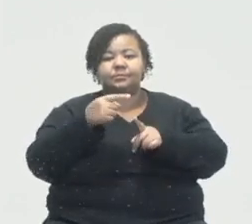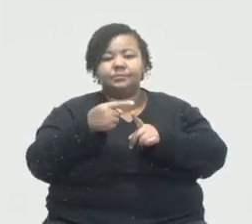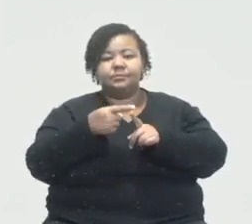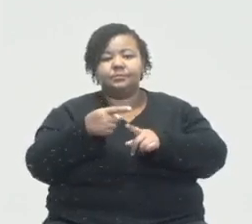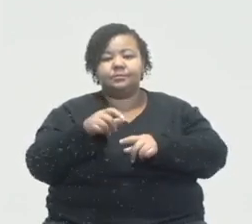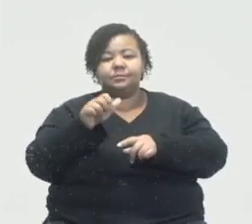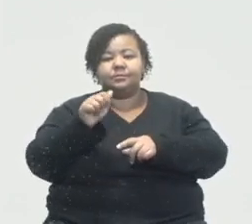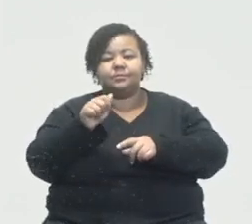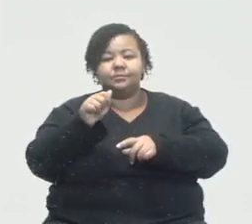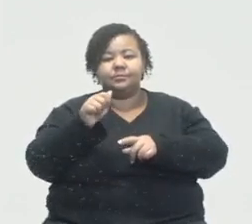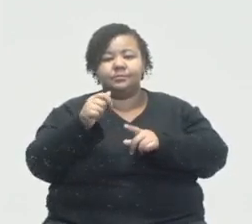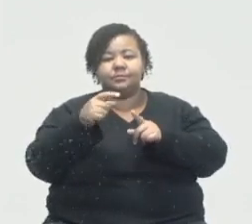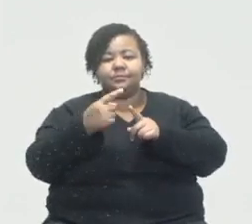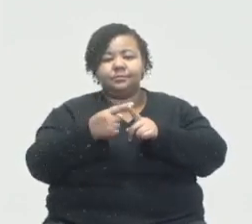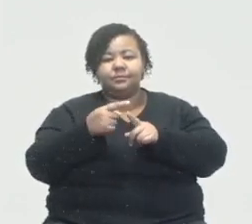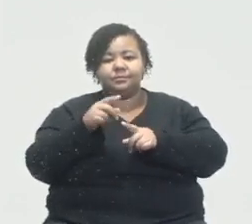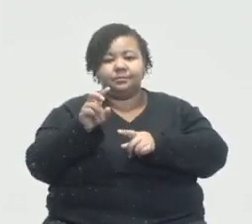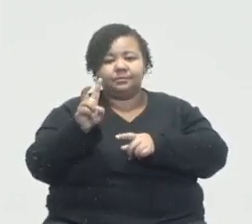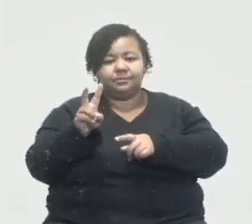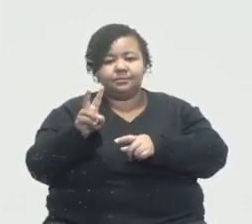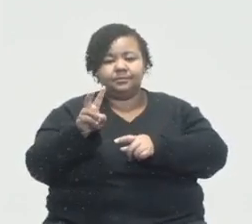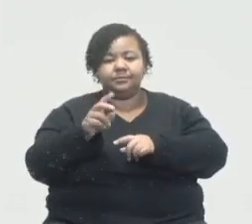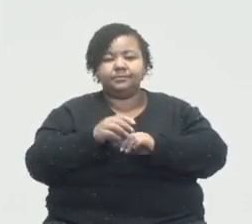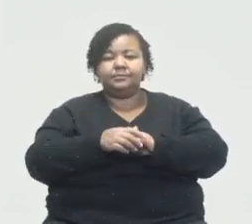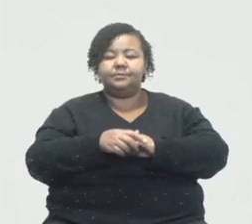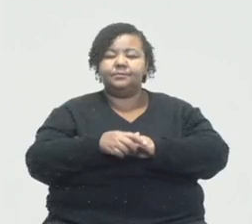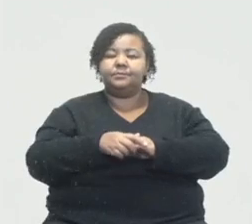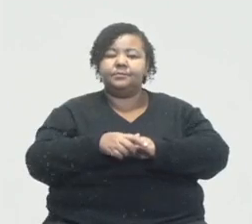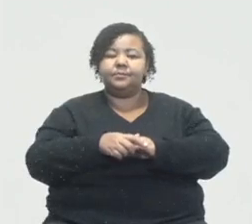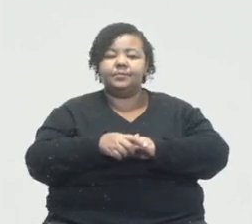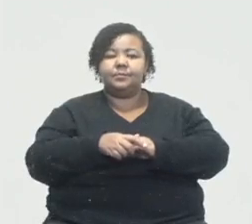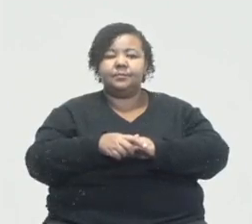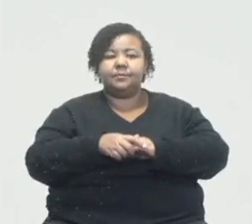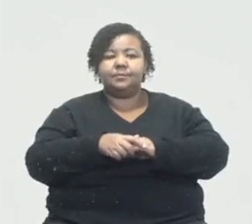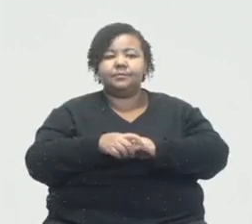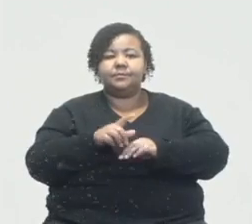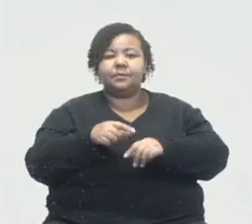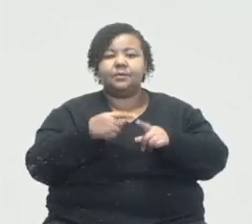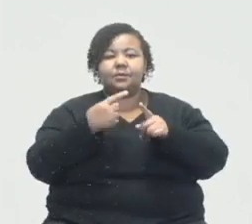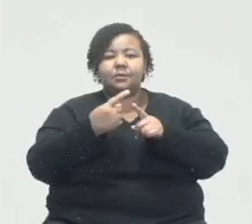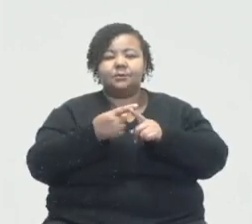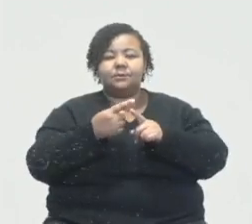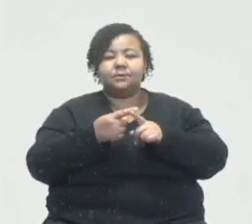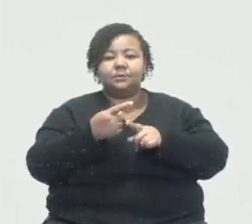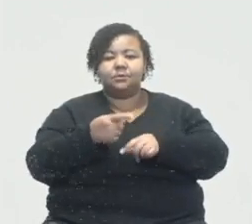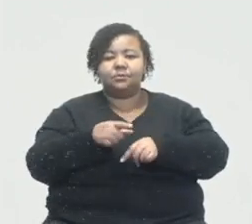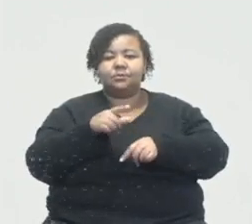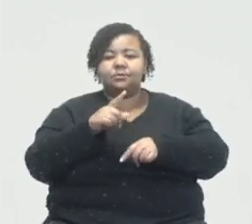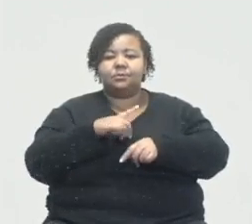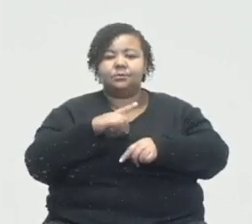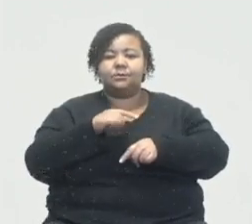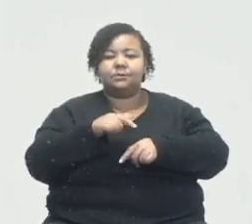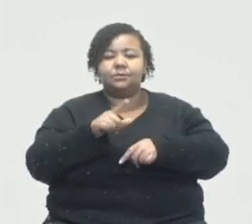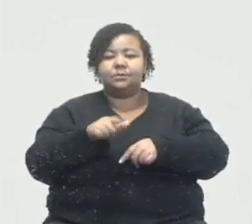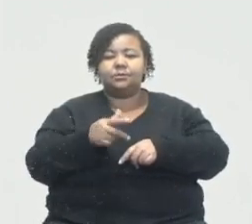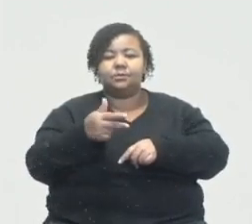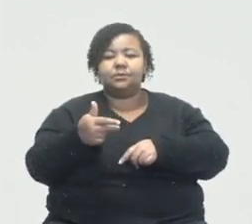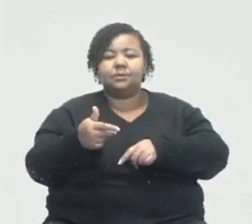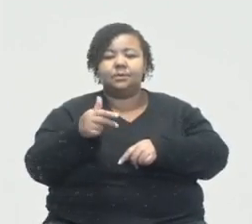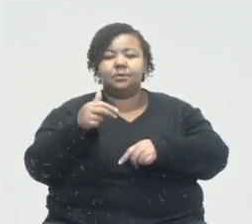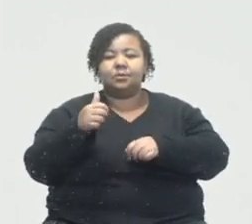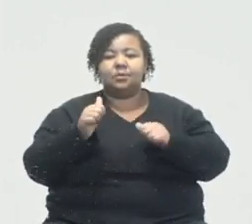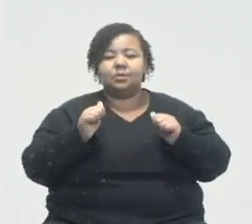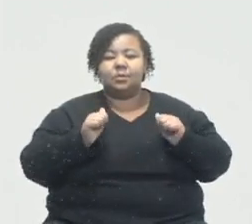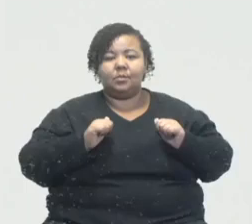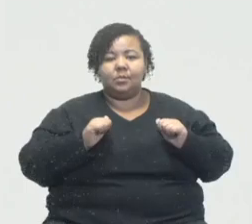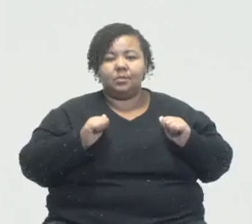alfa vezes v. Ainda com relação à multiplicação por escalar, nós temos o elemento neutro. O